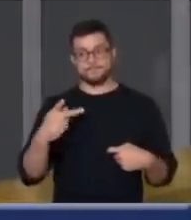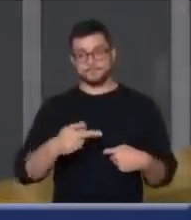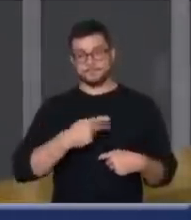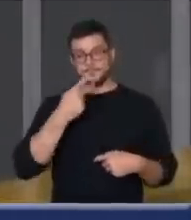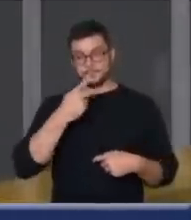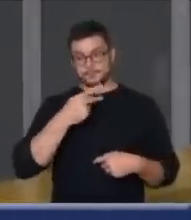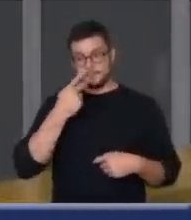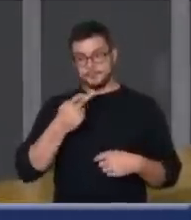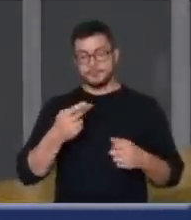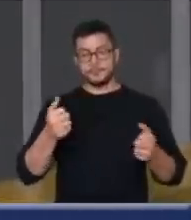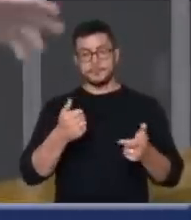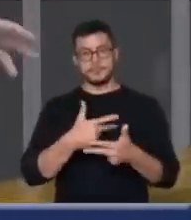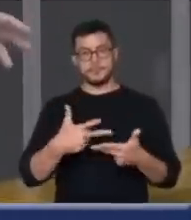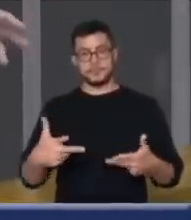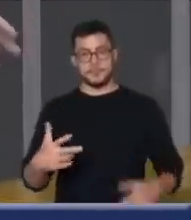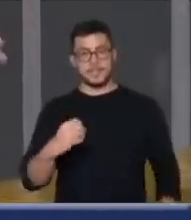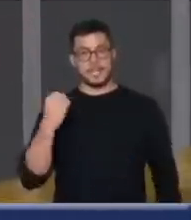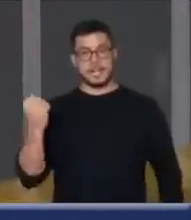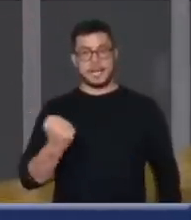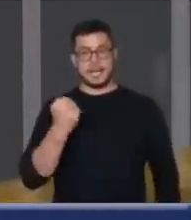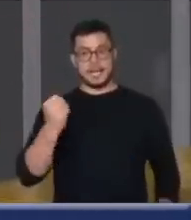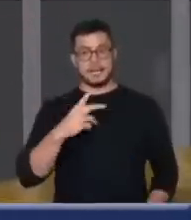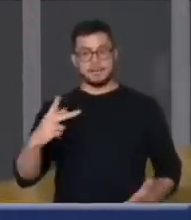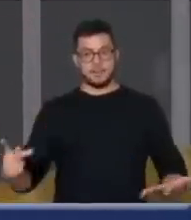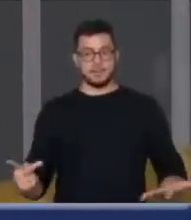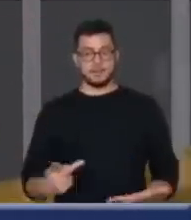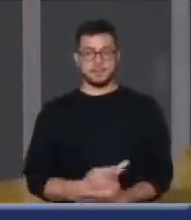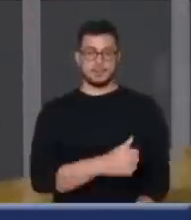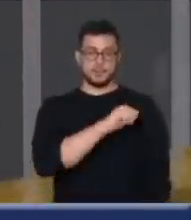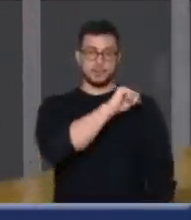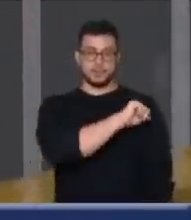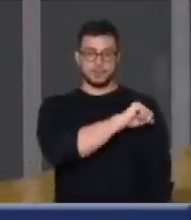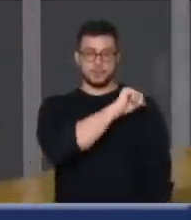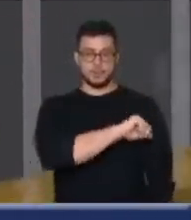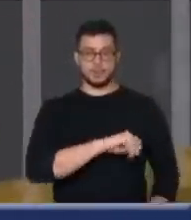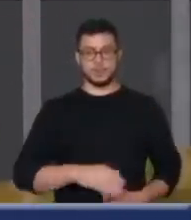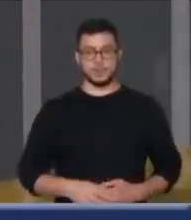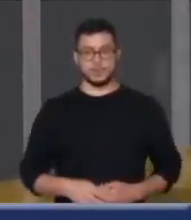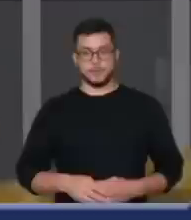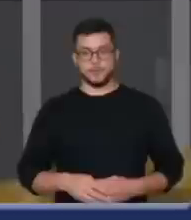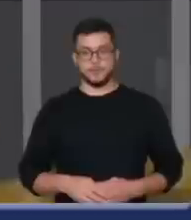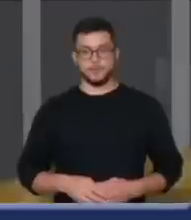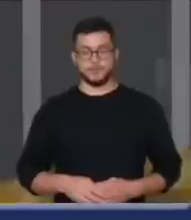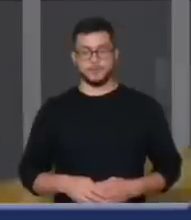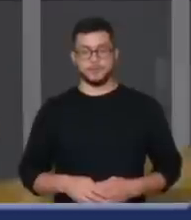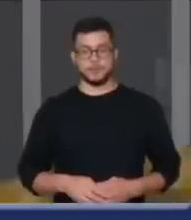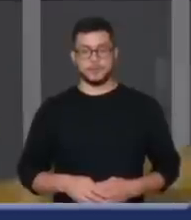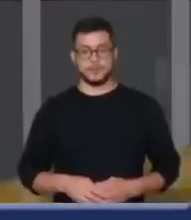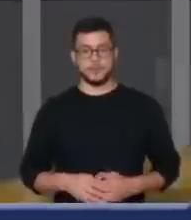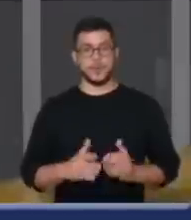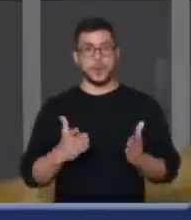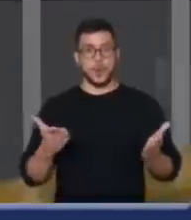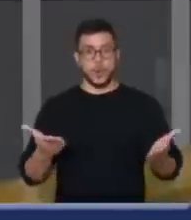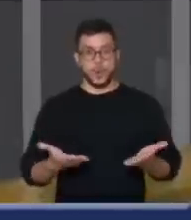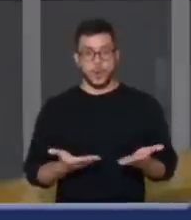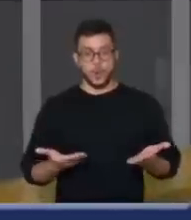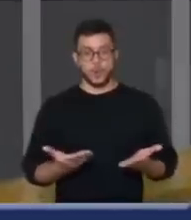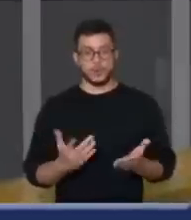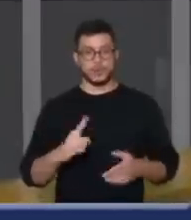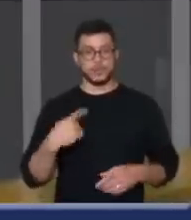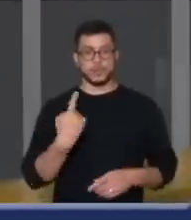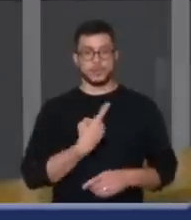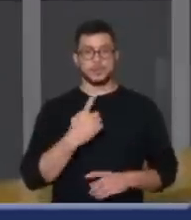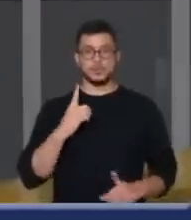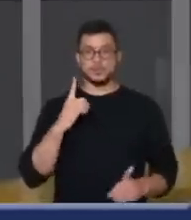gravíssimo no Rio de Janeiro. Hoje nós fomos surpreendidos com a visita do ministro da